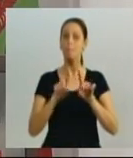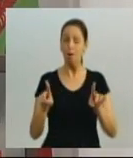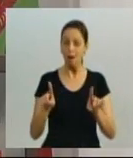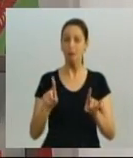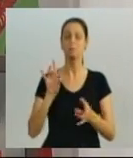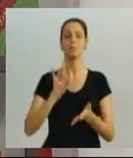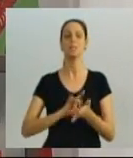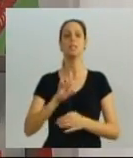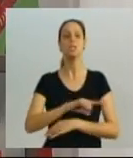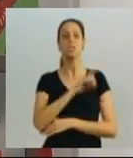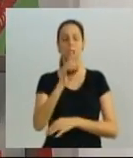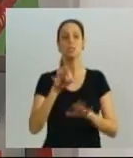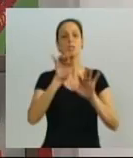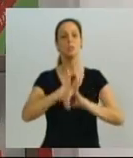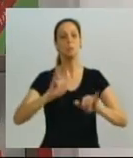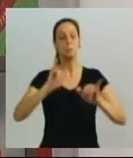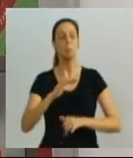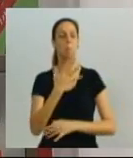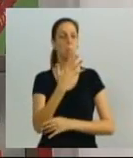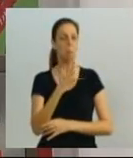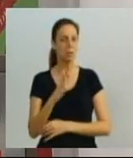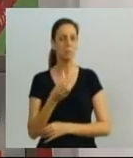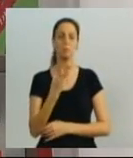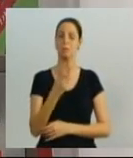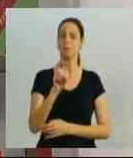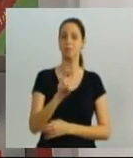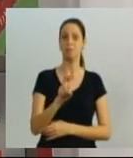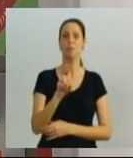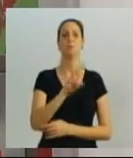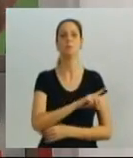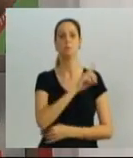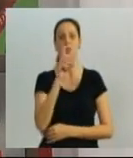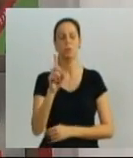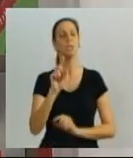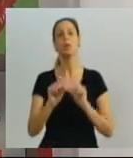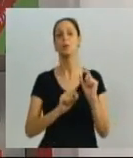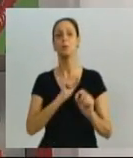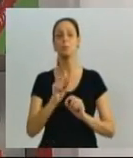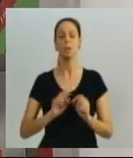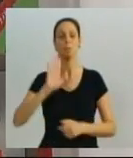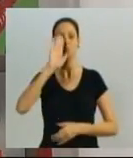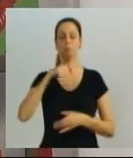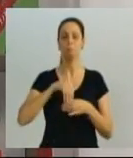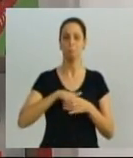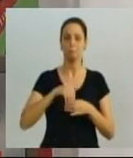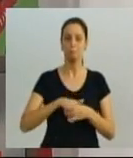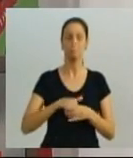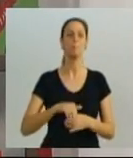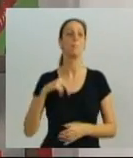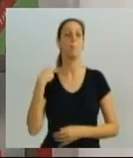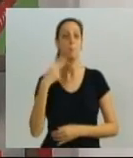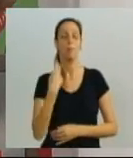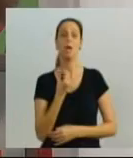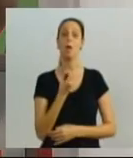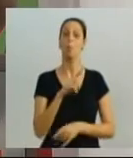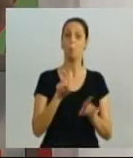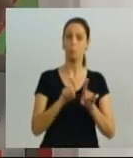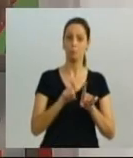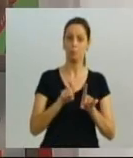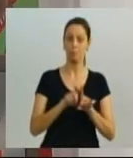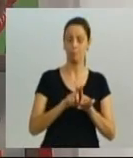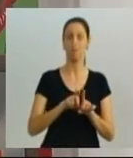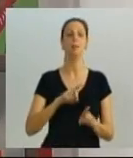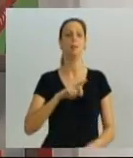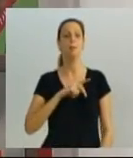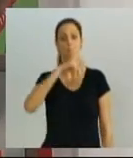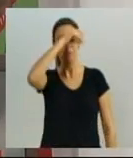mesmo, eu acho que vai ter no máximo 35 dias. Então isso aí vai fazer de conta que o candidato a vereador, o candidato a prefeito,